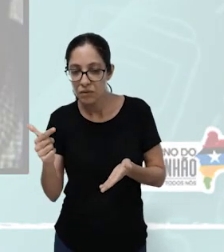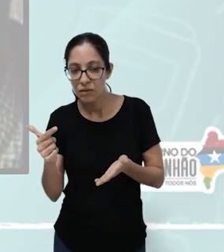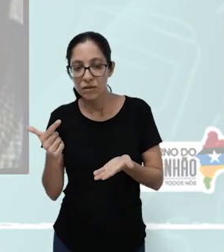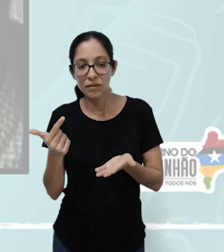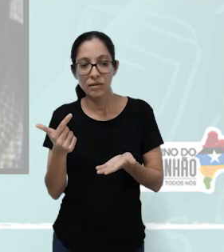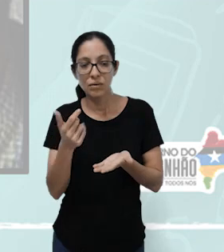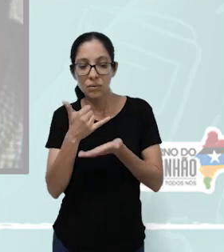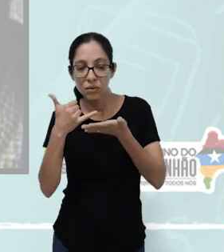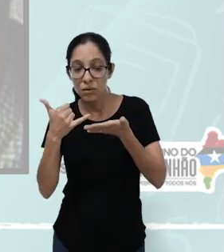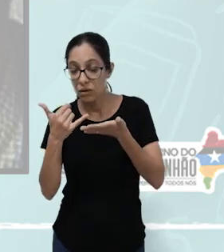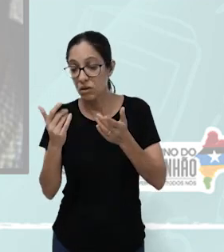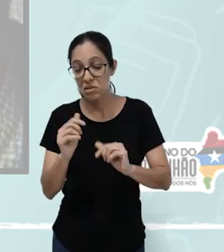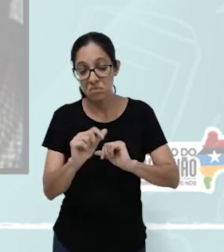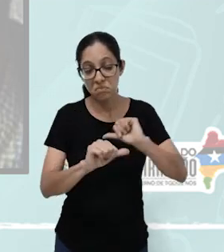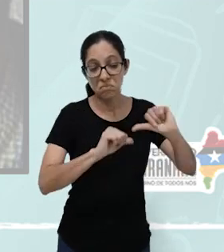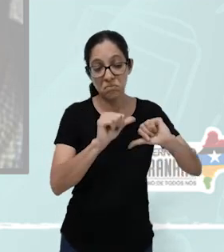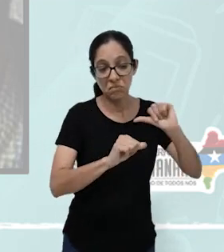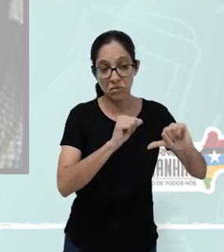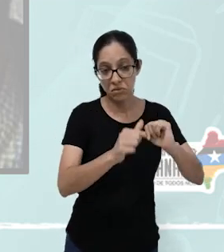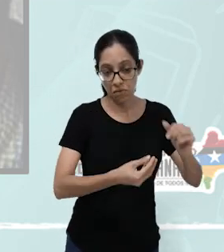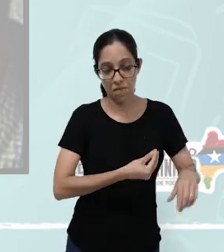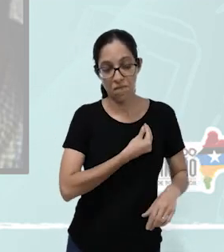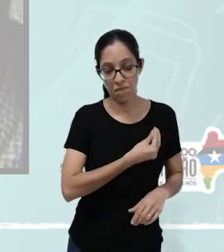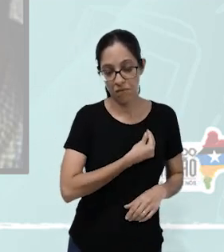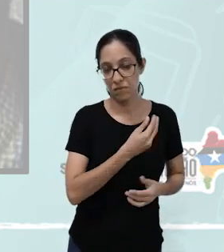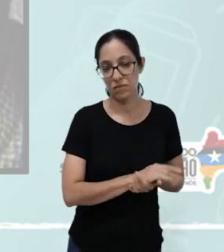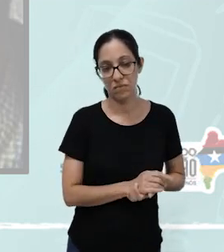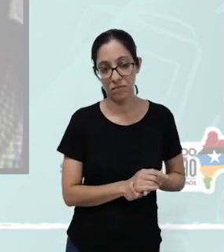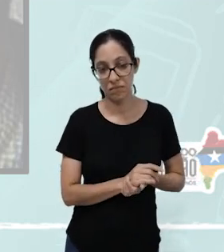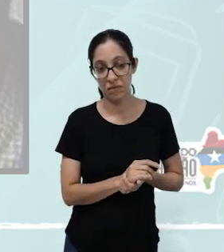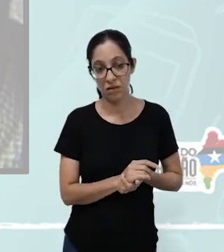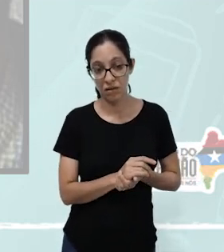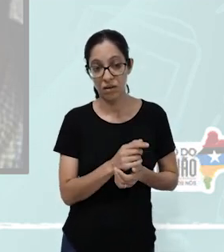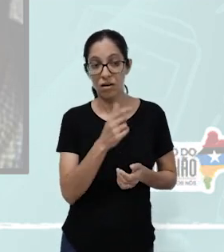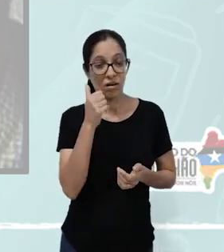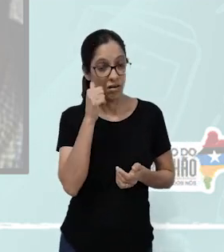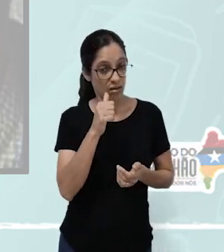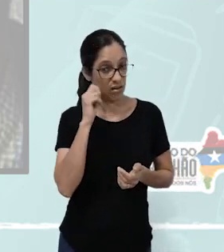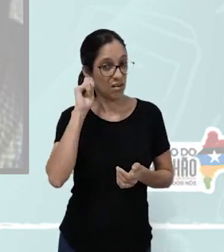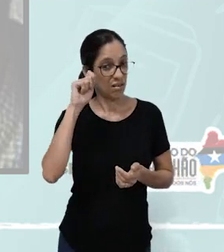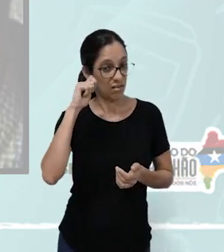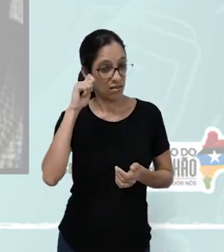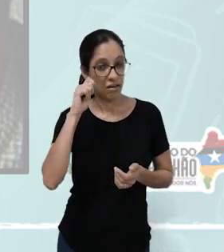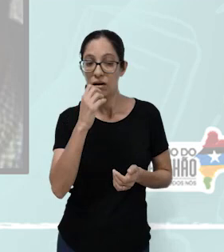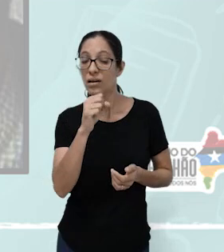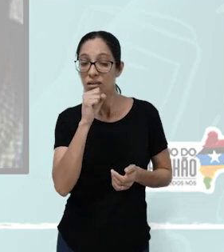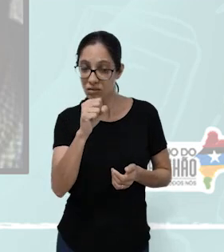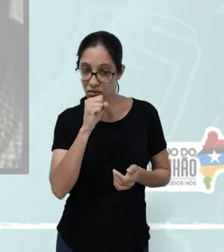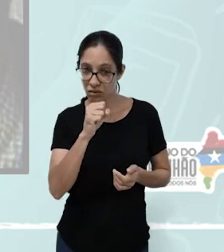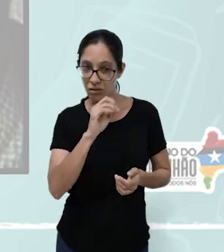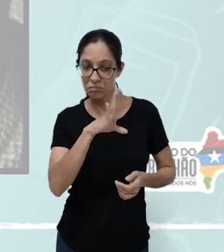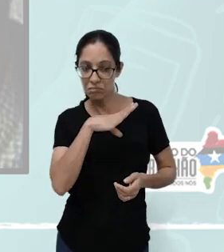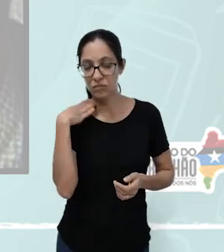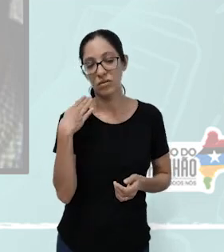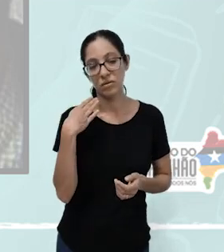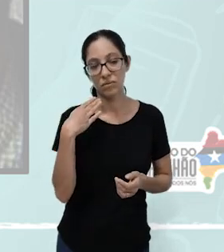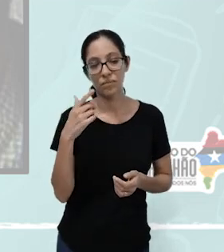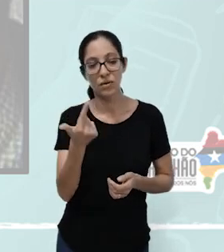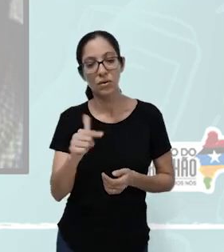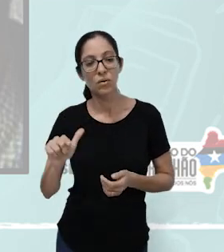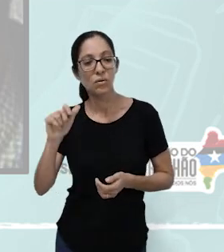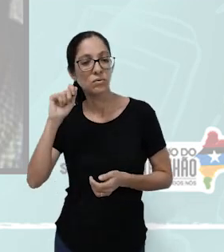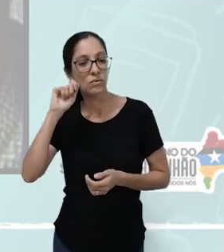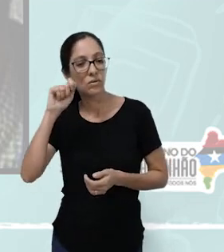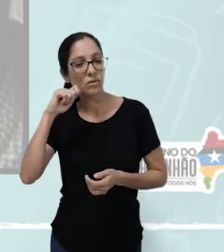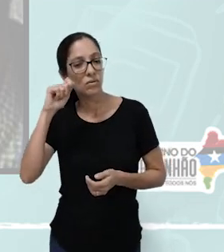nada, e como ela ficou. Morreu, inclusive, por overdose. Tá aqui um outro ator aqui que é de